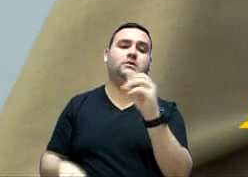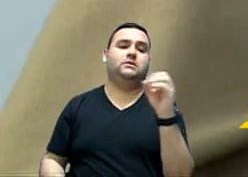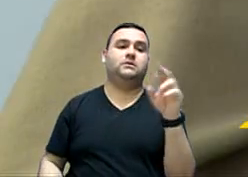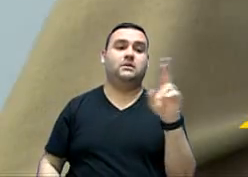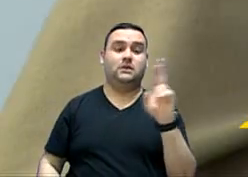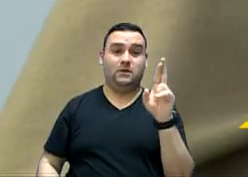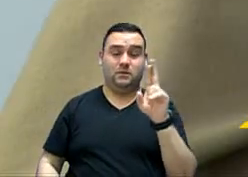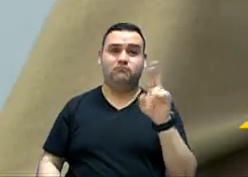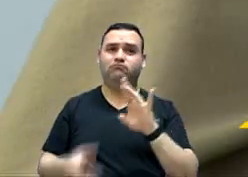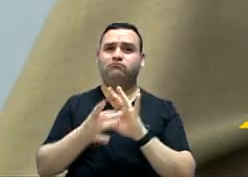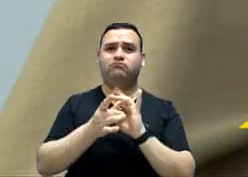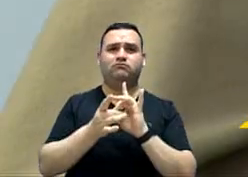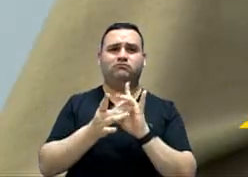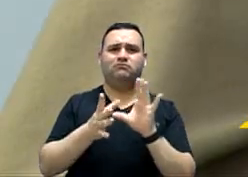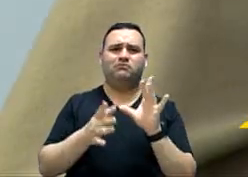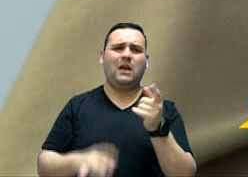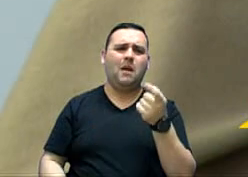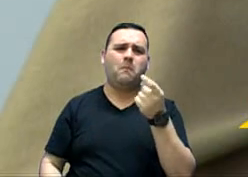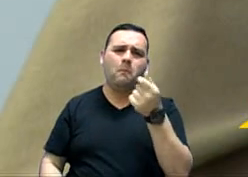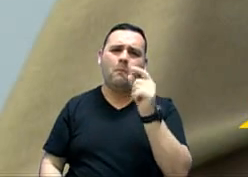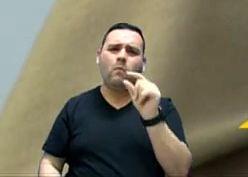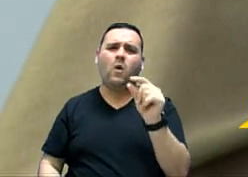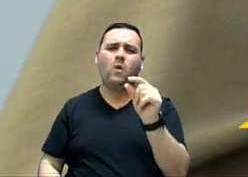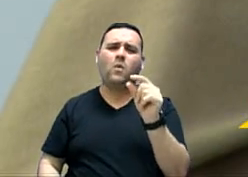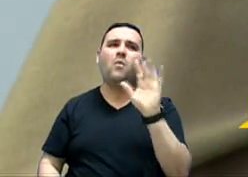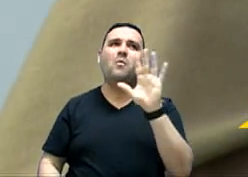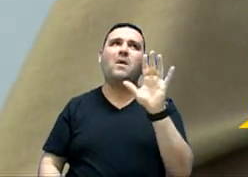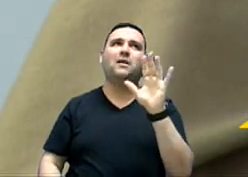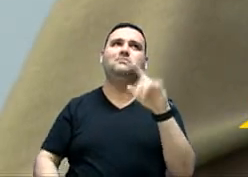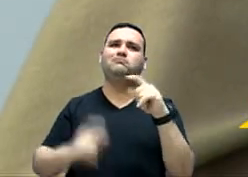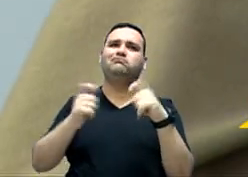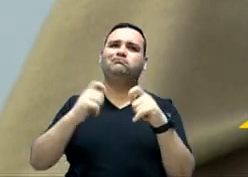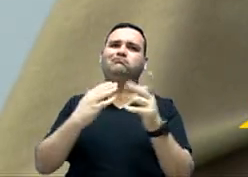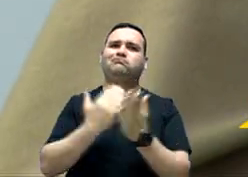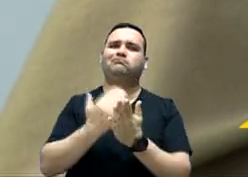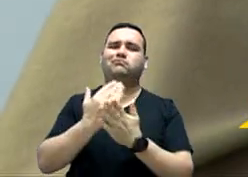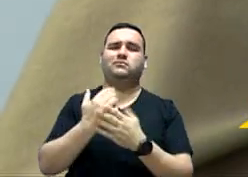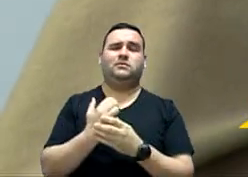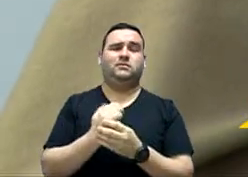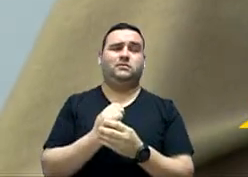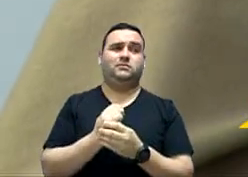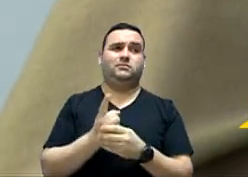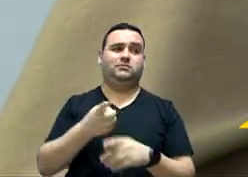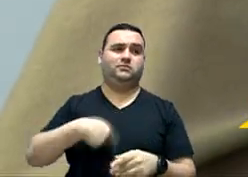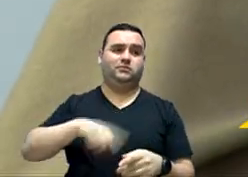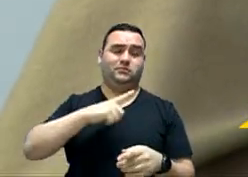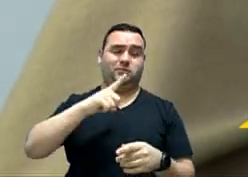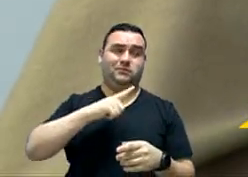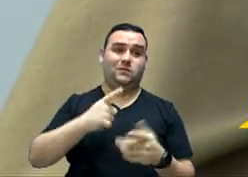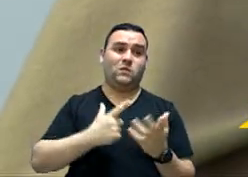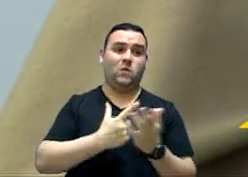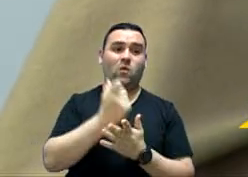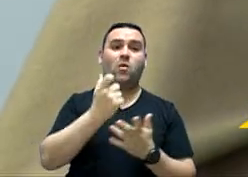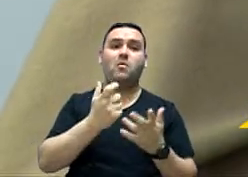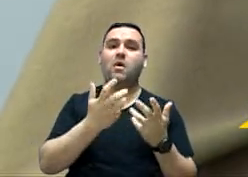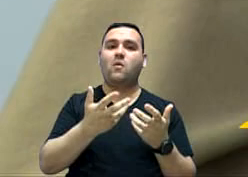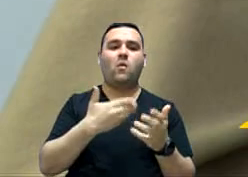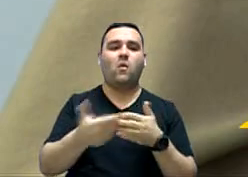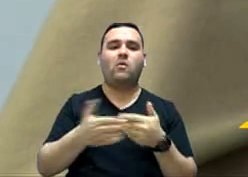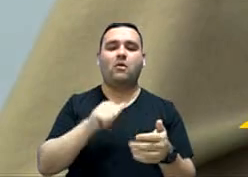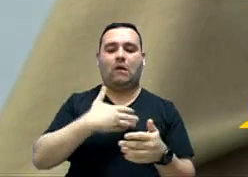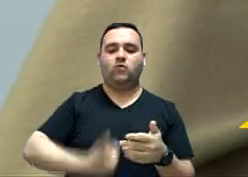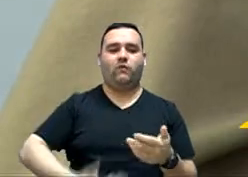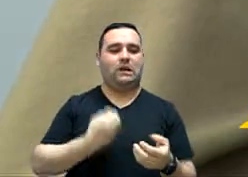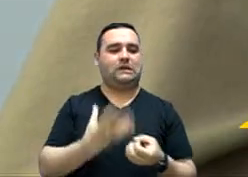R$100. Da liberdade é pouco, mas pouco com Deus é muito, né, vereador Anselmo? A gente faz a compra do que quer, não do